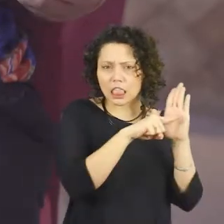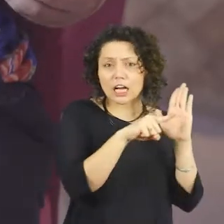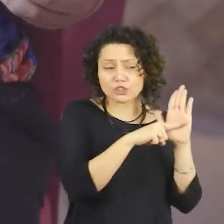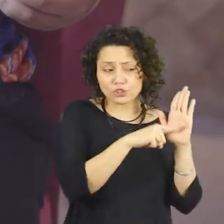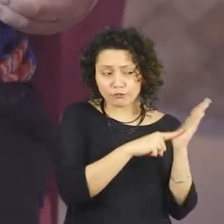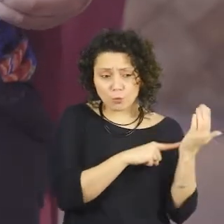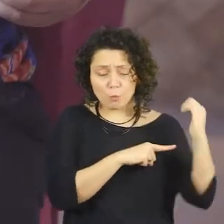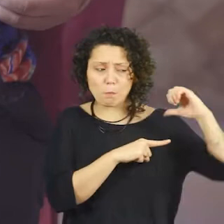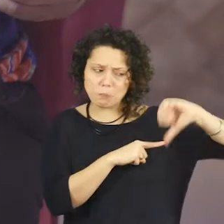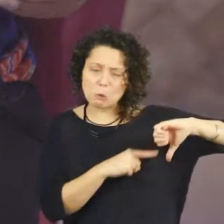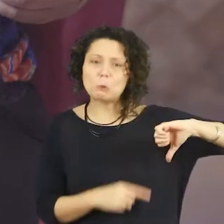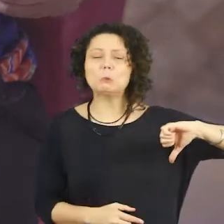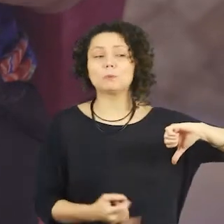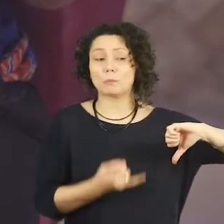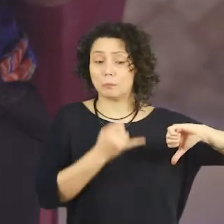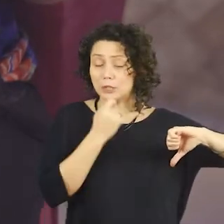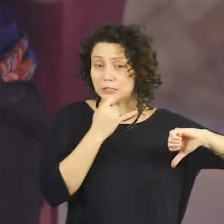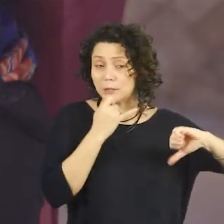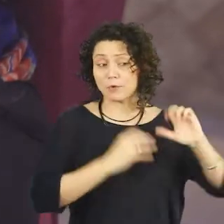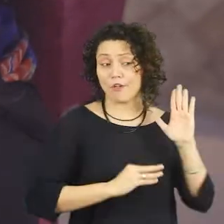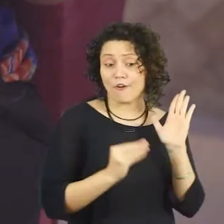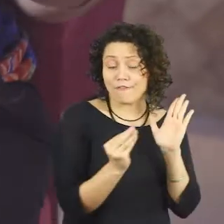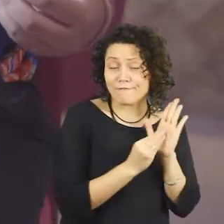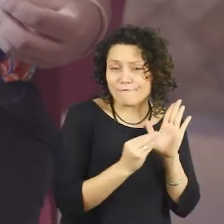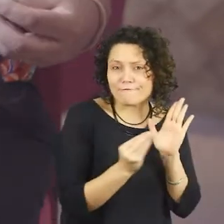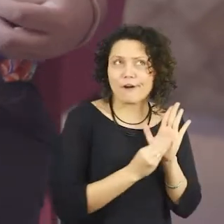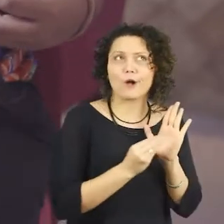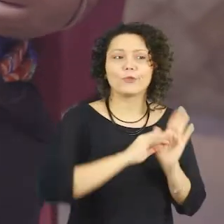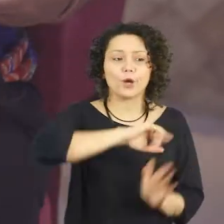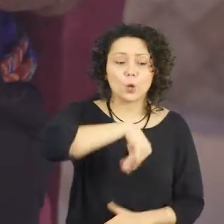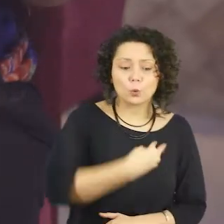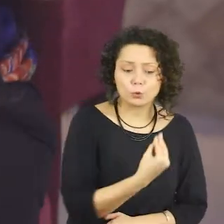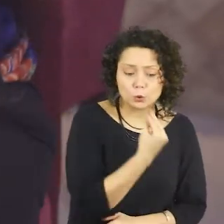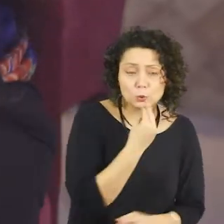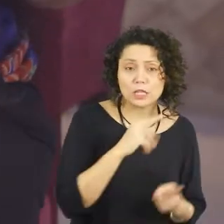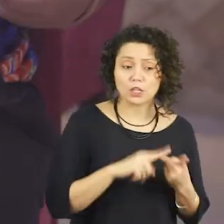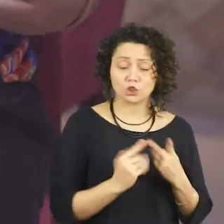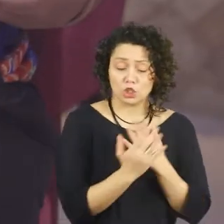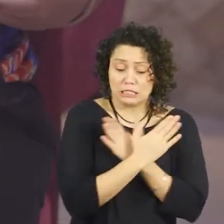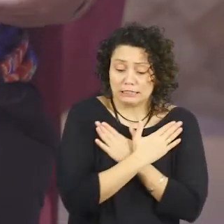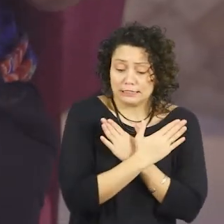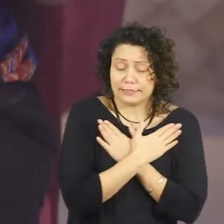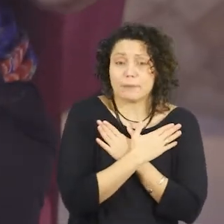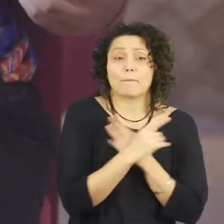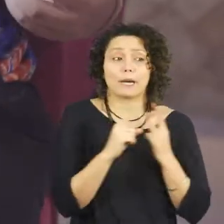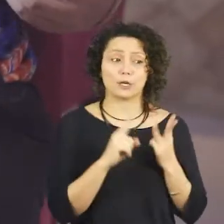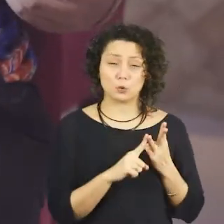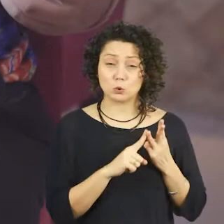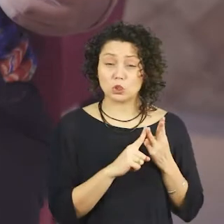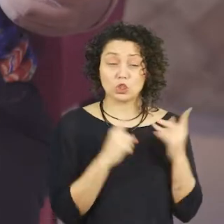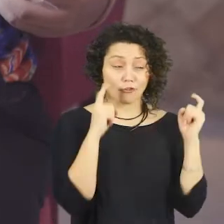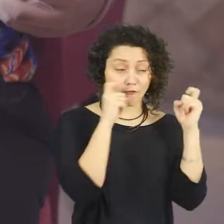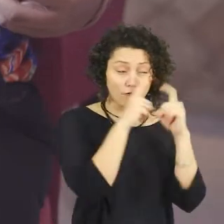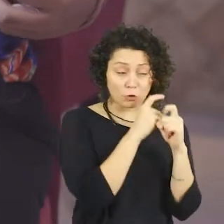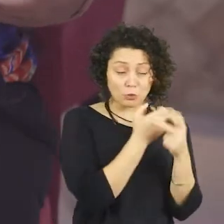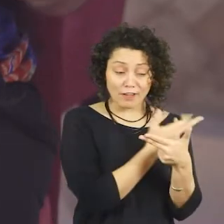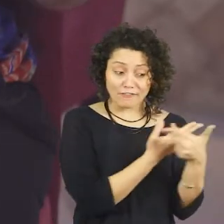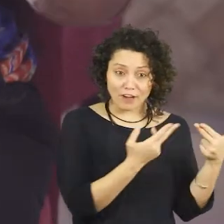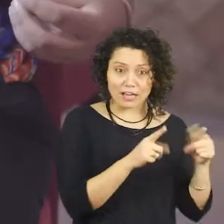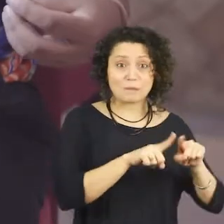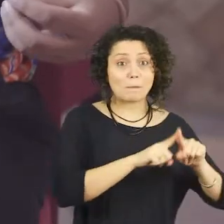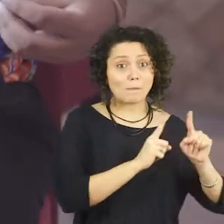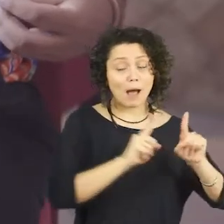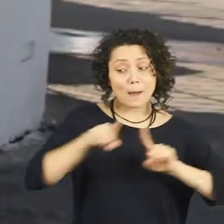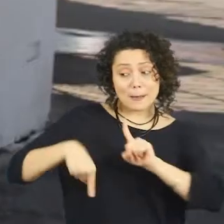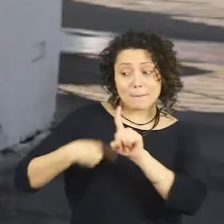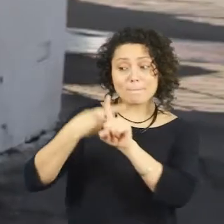lado negativo, a gente tem a falta de oportunidade, a gente tem o desemprego, a gente tem as dificuldades, mas a gente